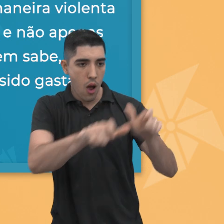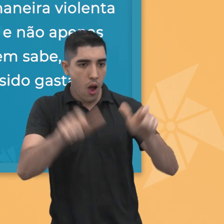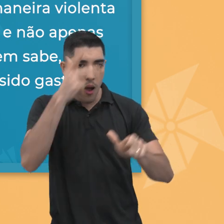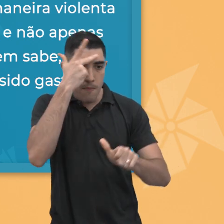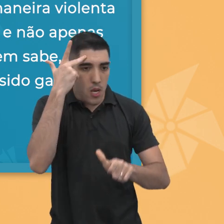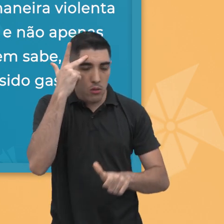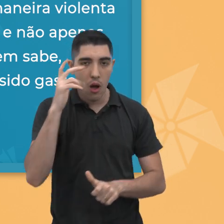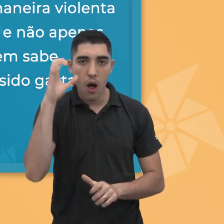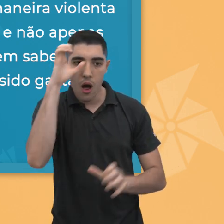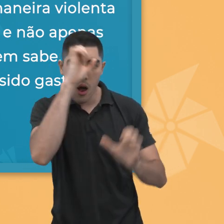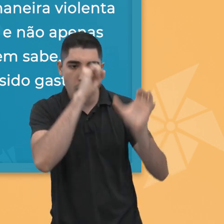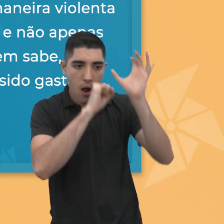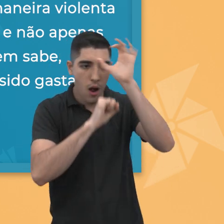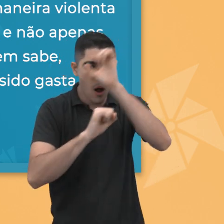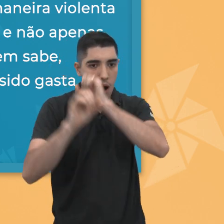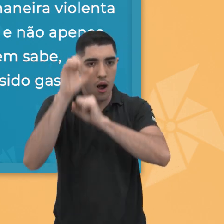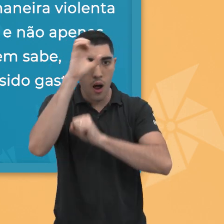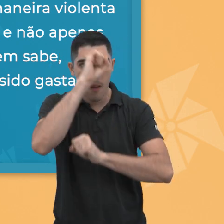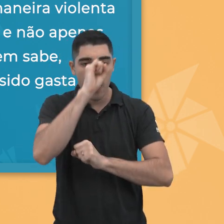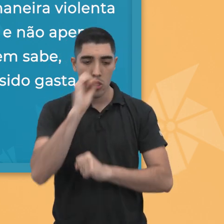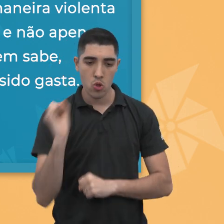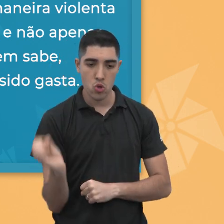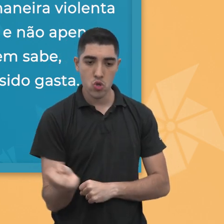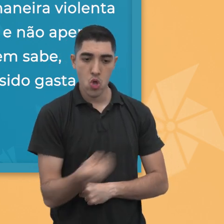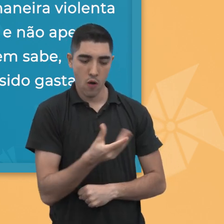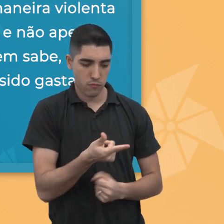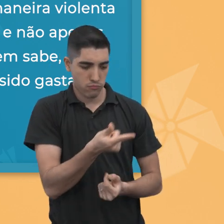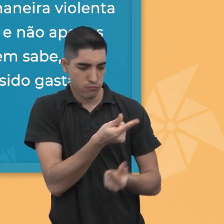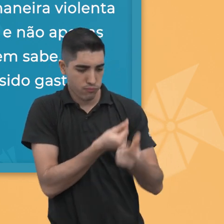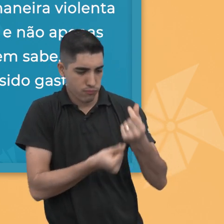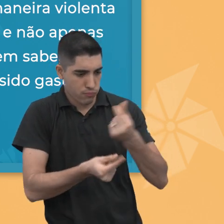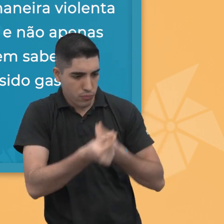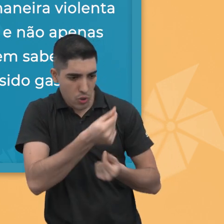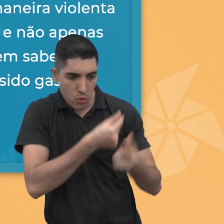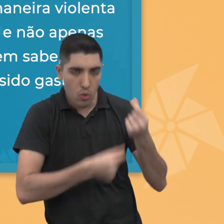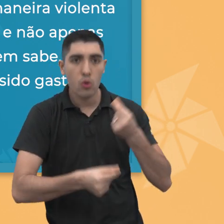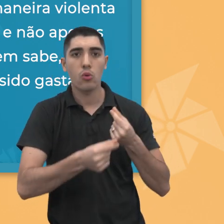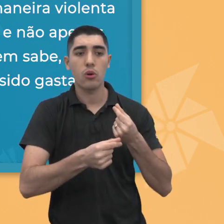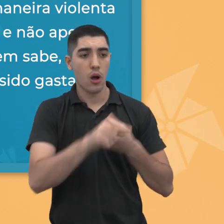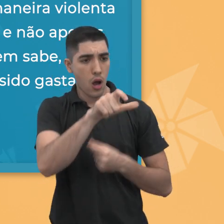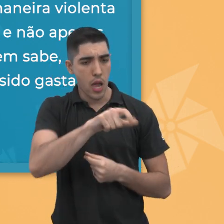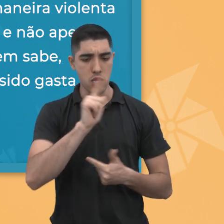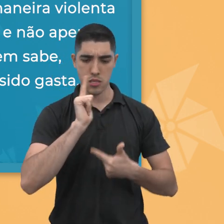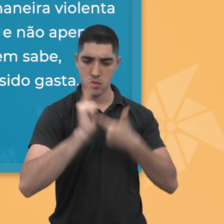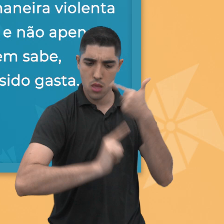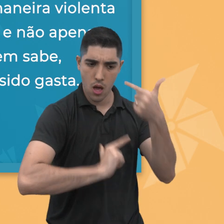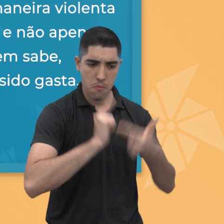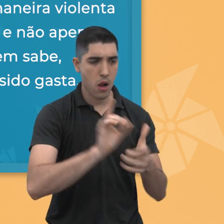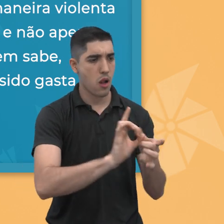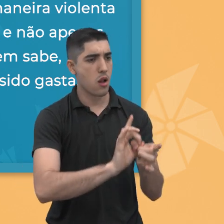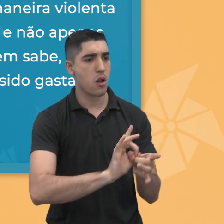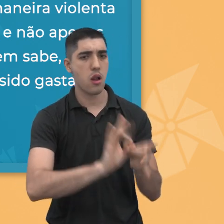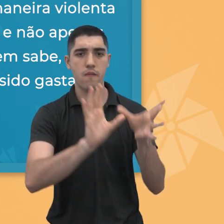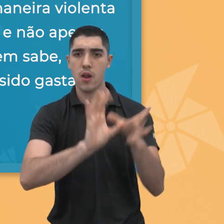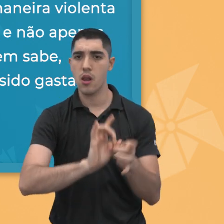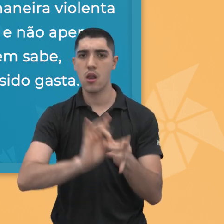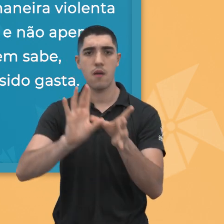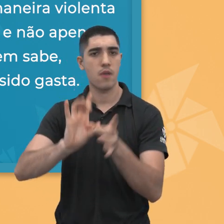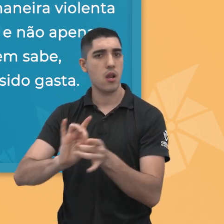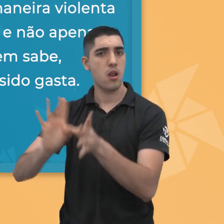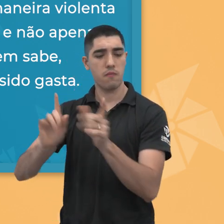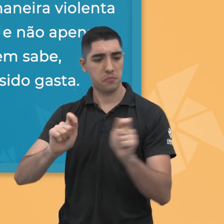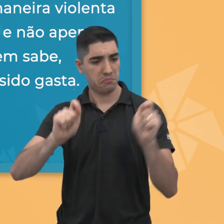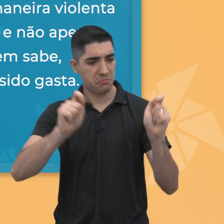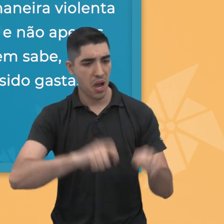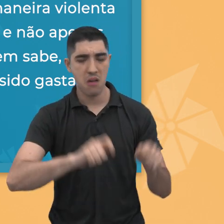poderosamente para a formação da moderna ordem econômica e técnica ligada à produção em série através